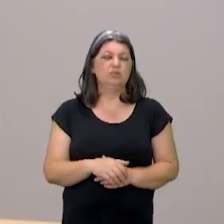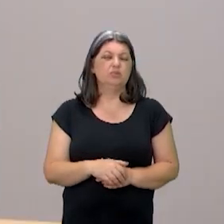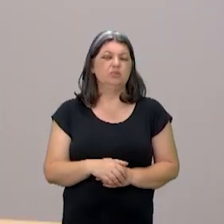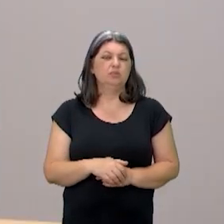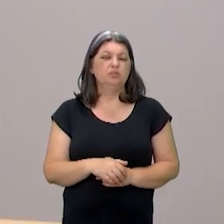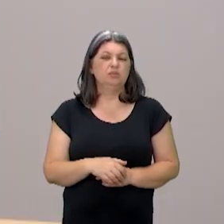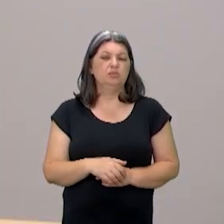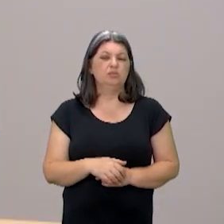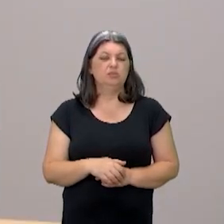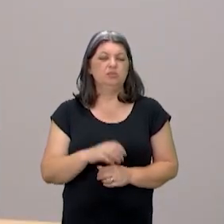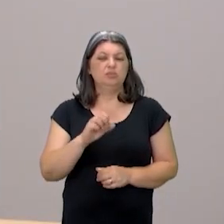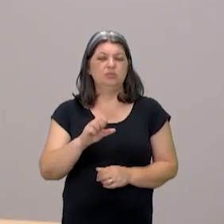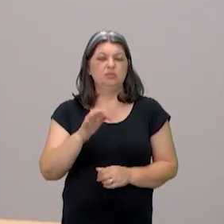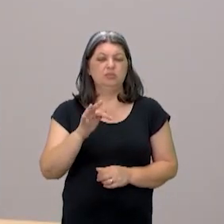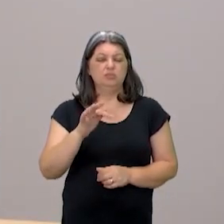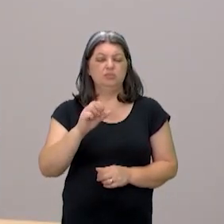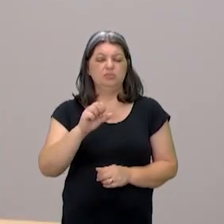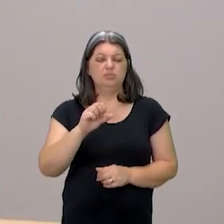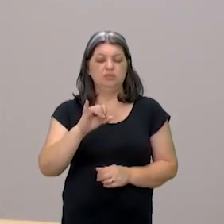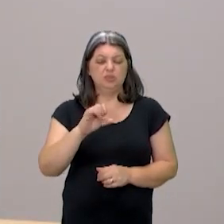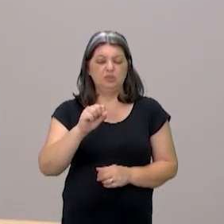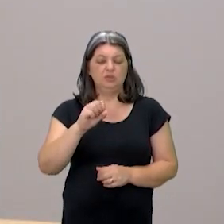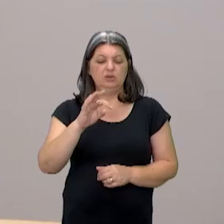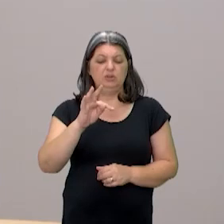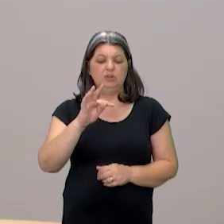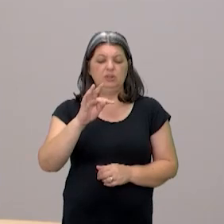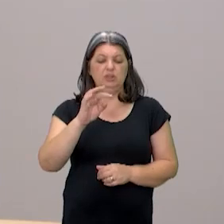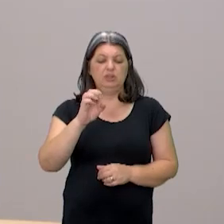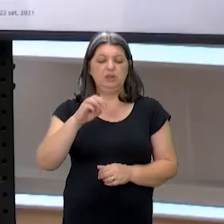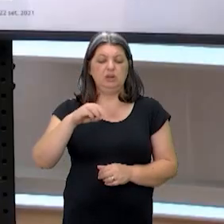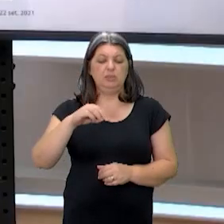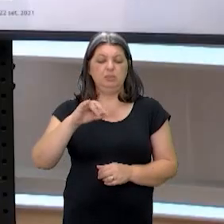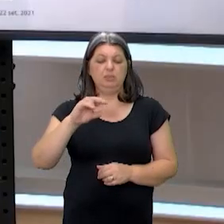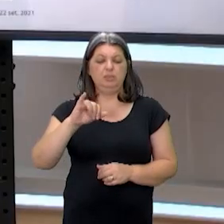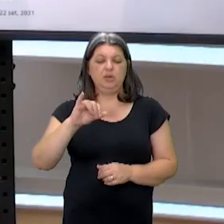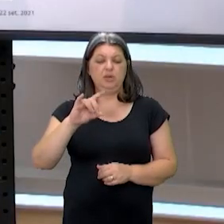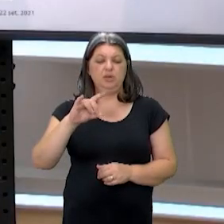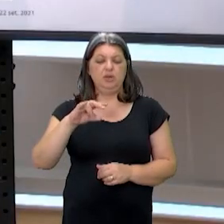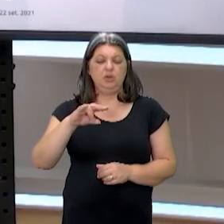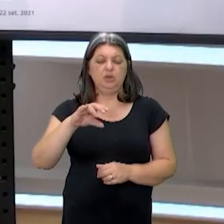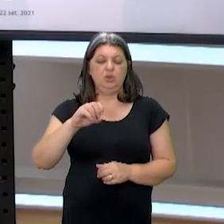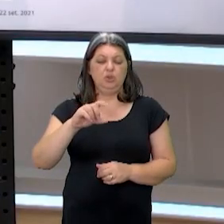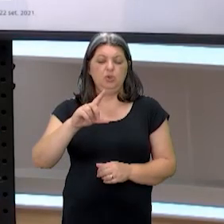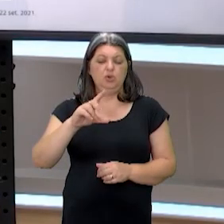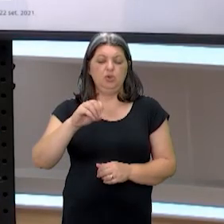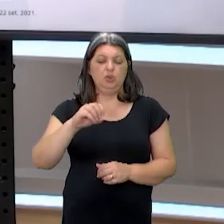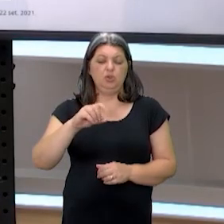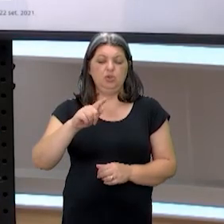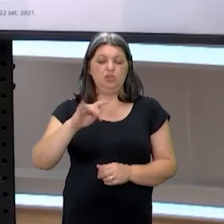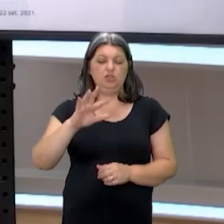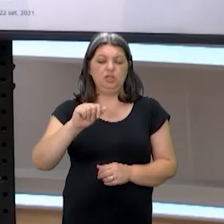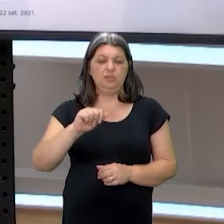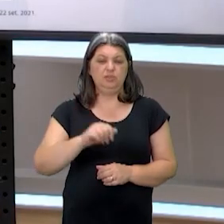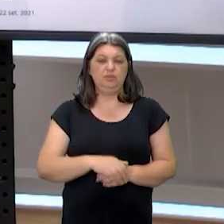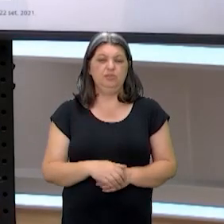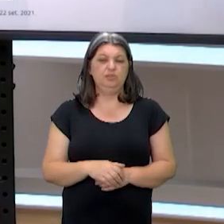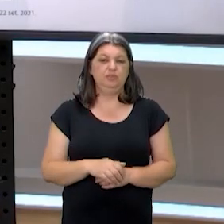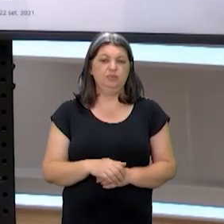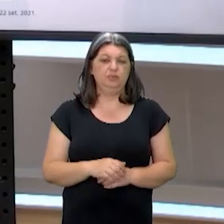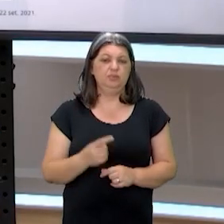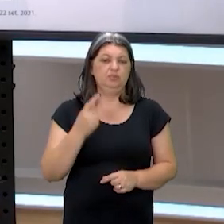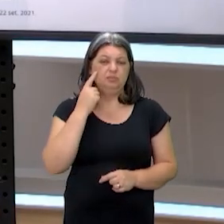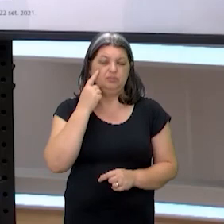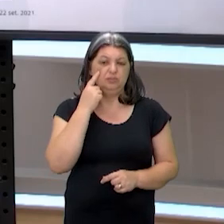Isso, epistemologia, a gente pensar sobre o nosso próprio conhecimento. Agora a gente vai para um outro assunto que, de repente, o aluno do